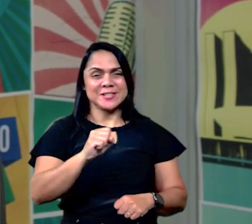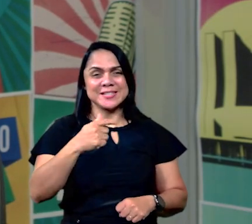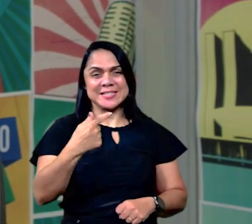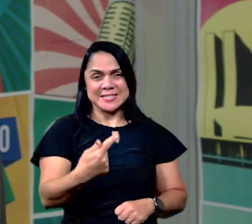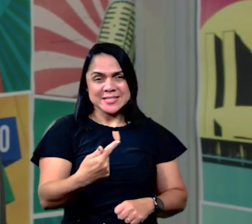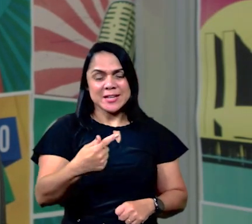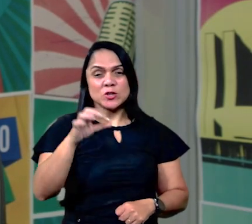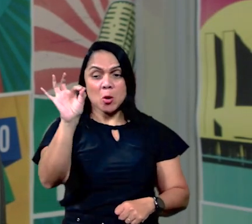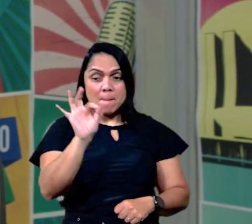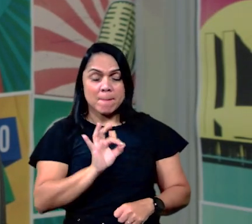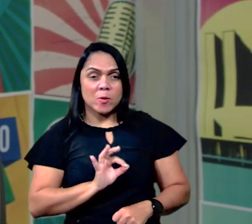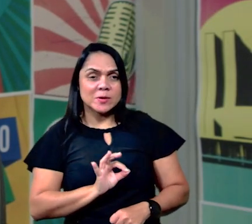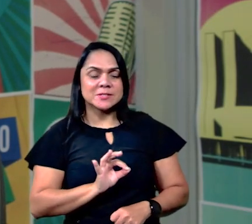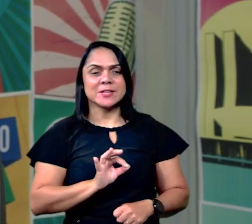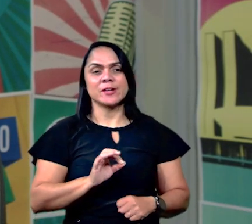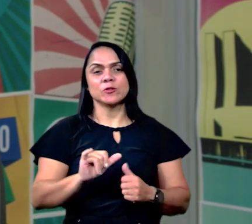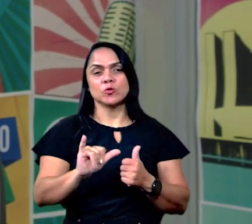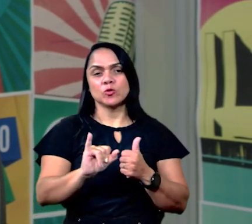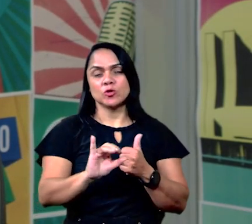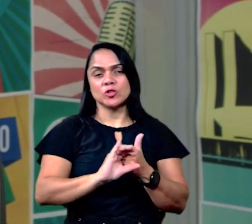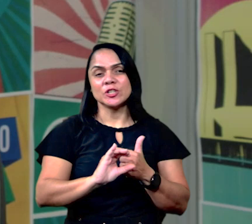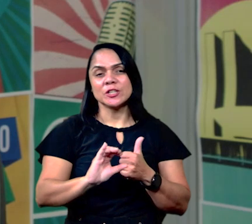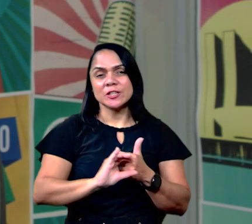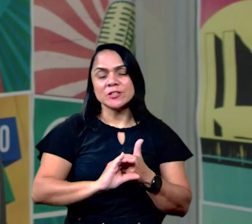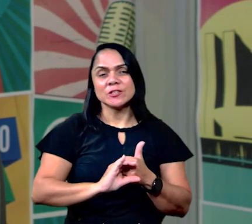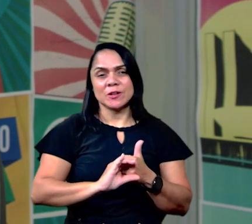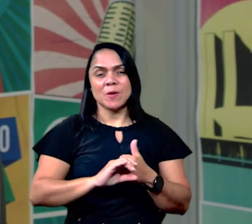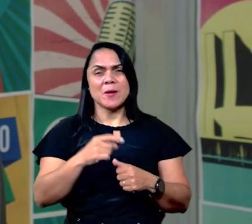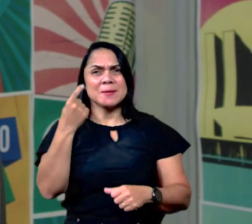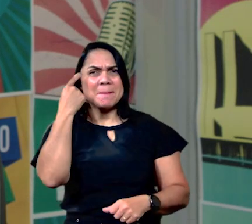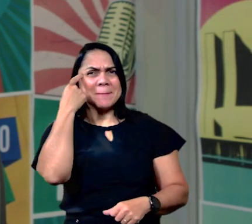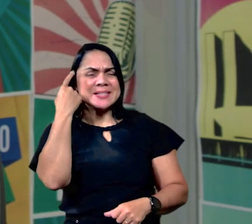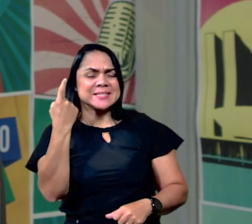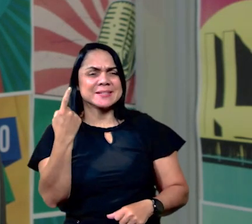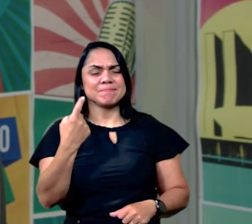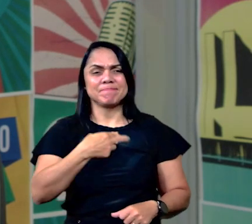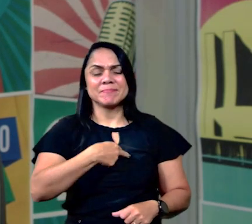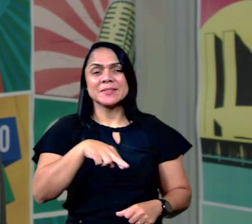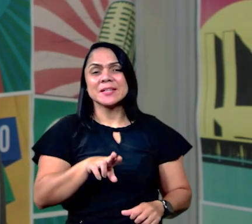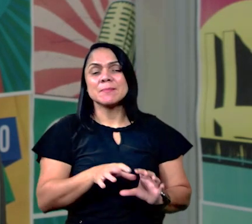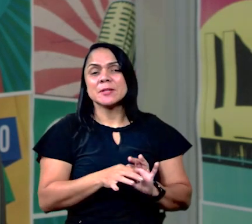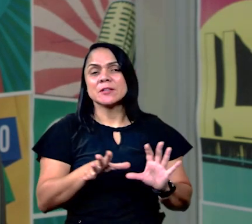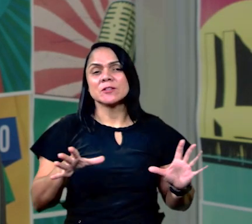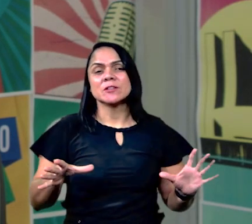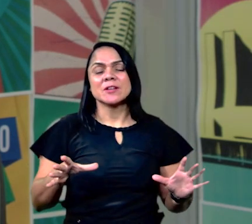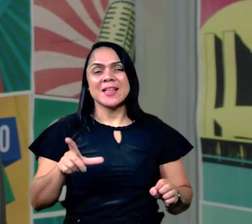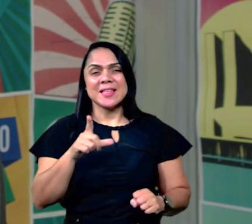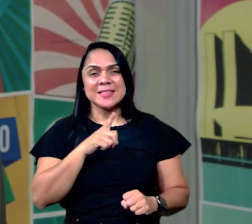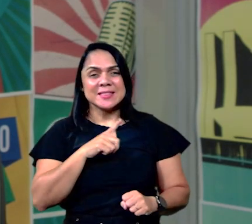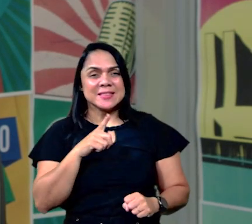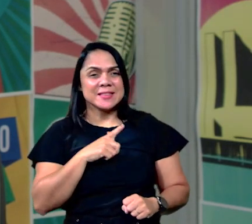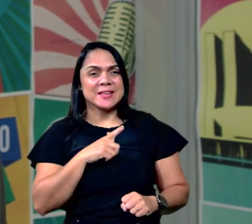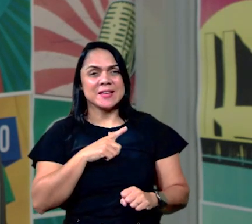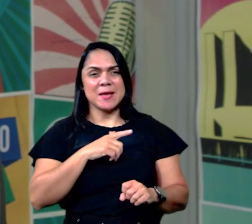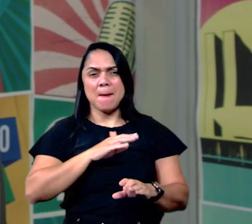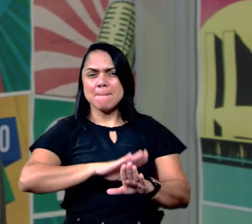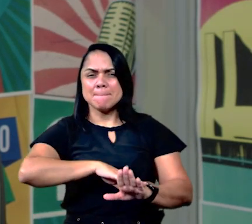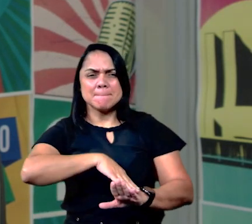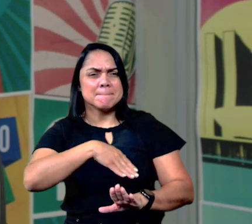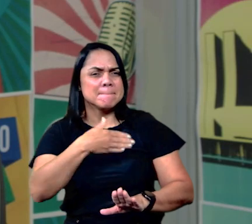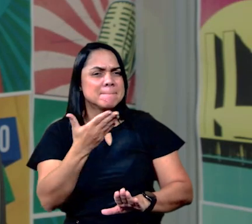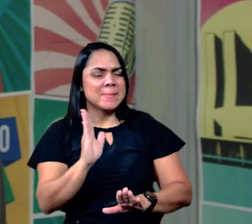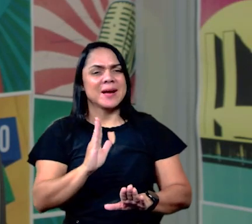cristãs. Isso é bem interessante da gente pensar com a ideia de liberdade religiosa, que ter 87% de